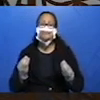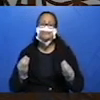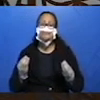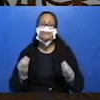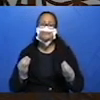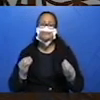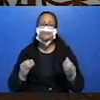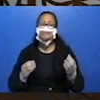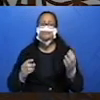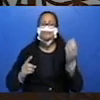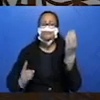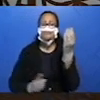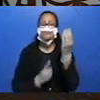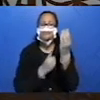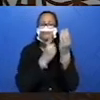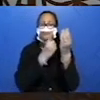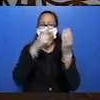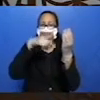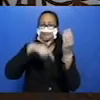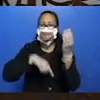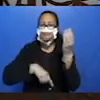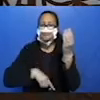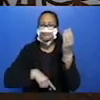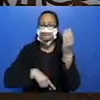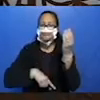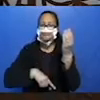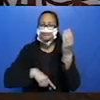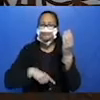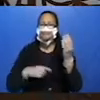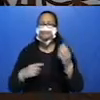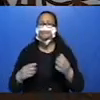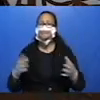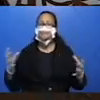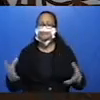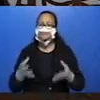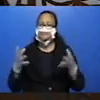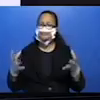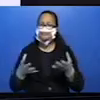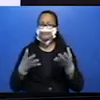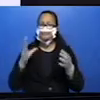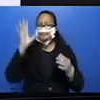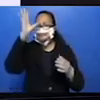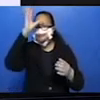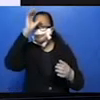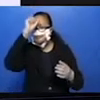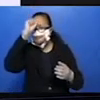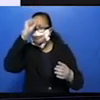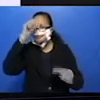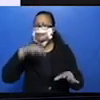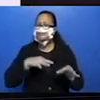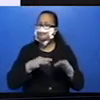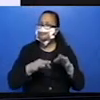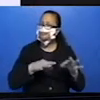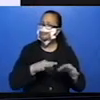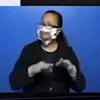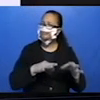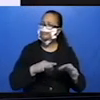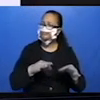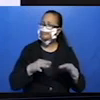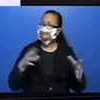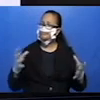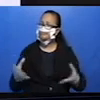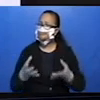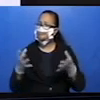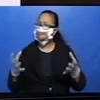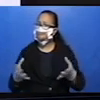frescos. Quer dizer, como plantar esses vegetais. Aprenderá como planejar uma horta e quais